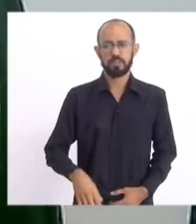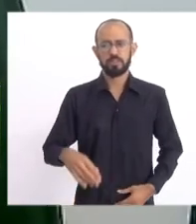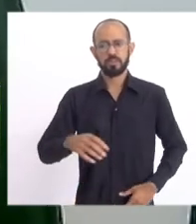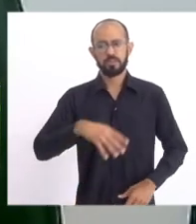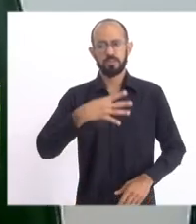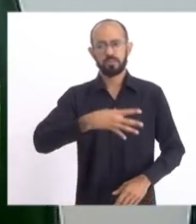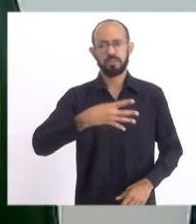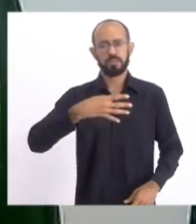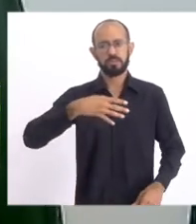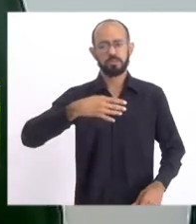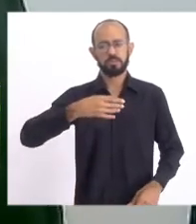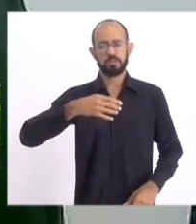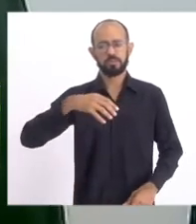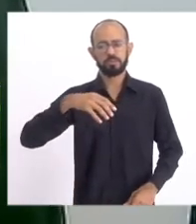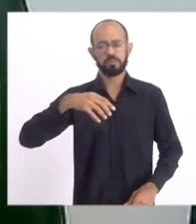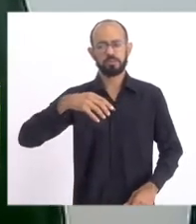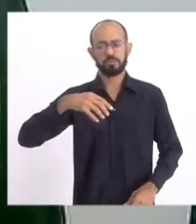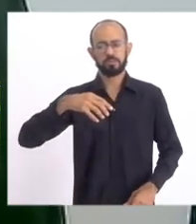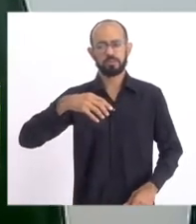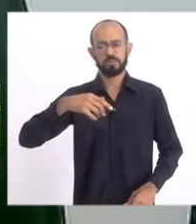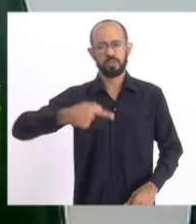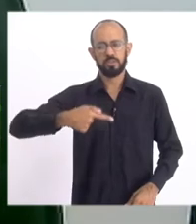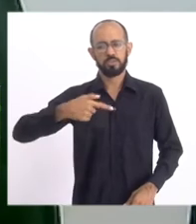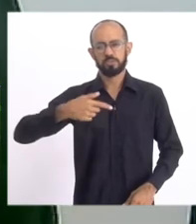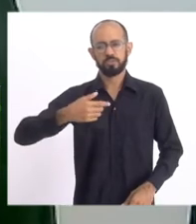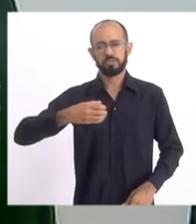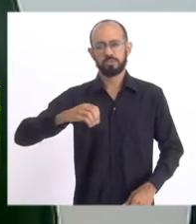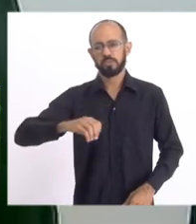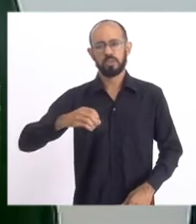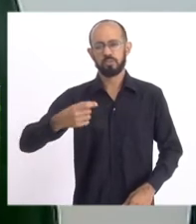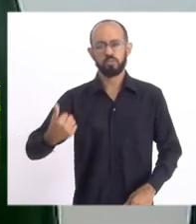4705 de 21, autoria do deputado Rodrigo Amorim.